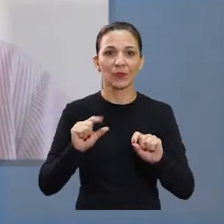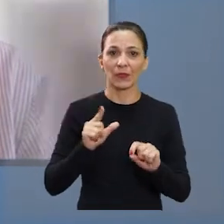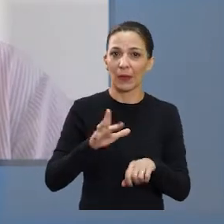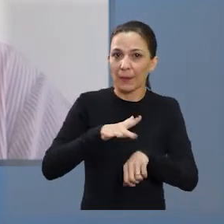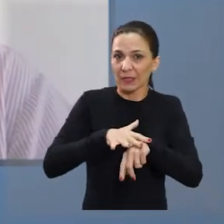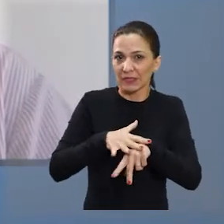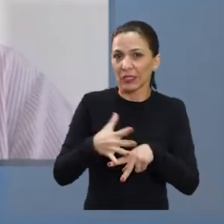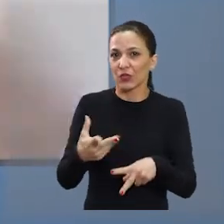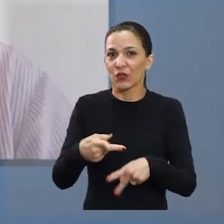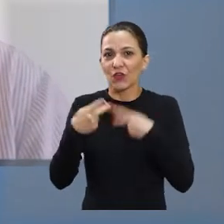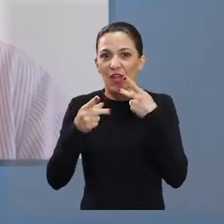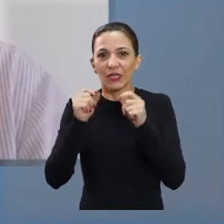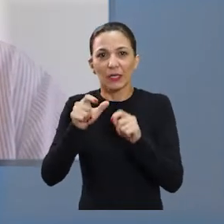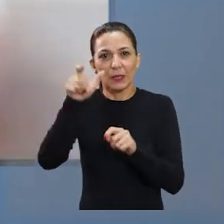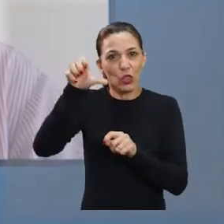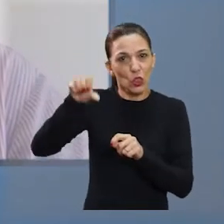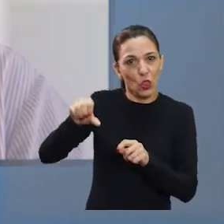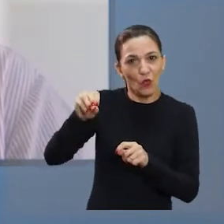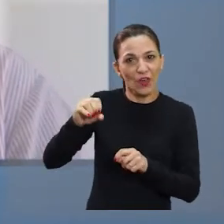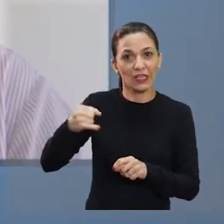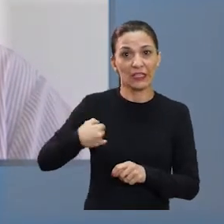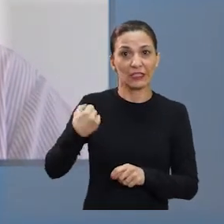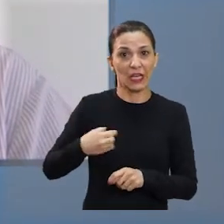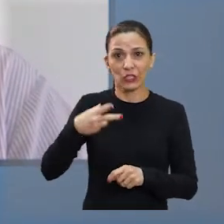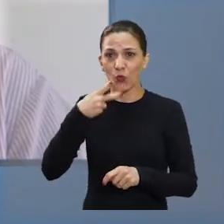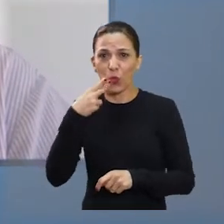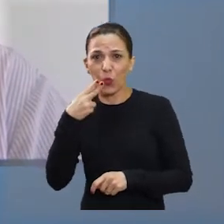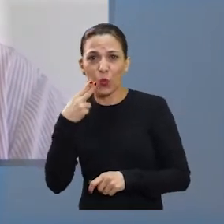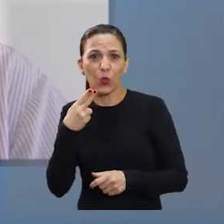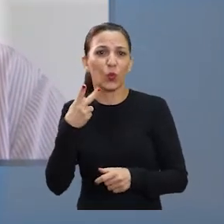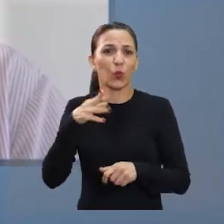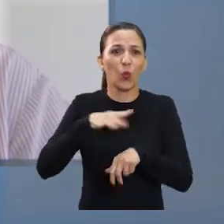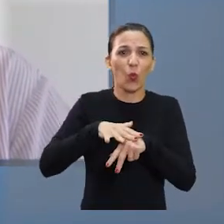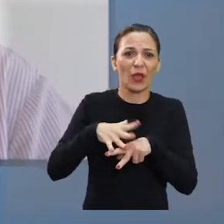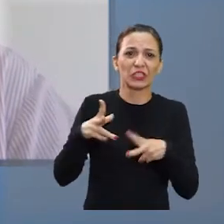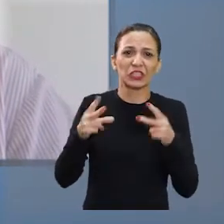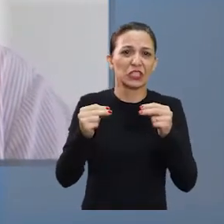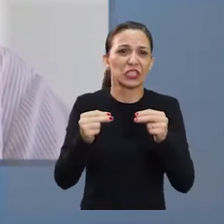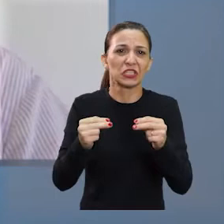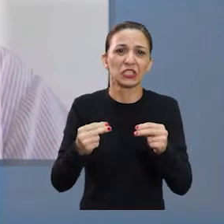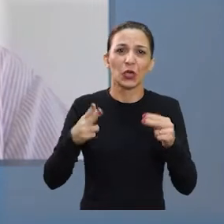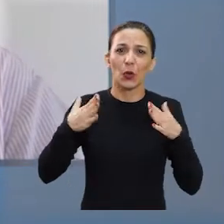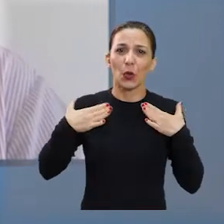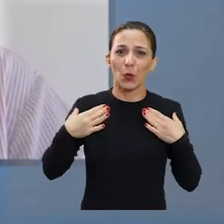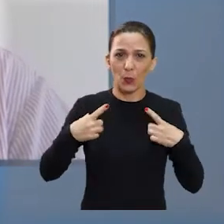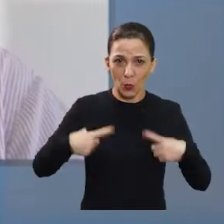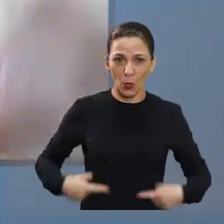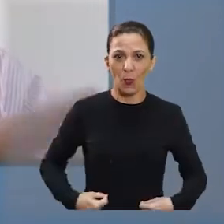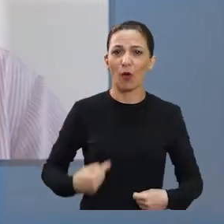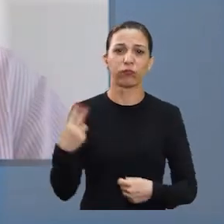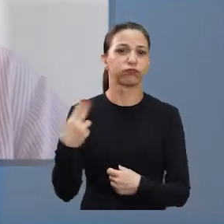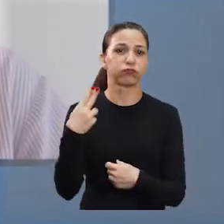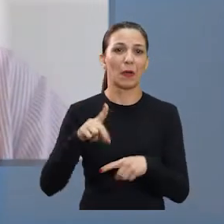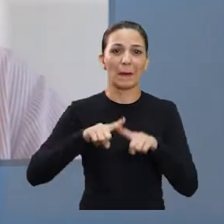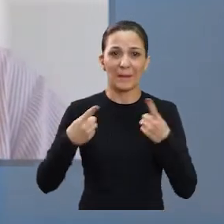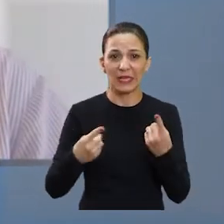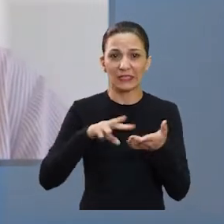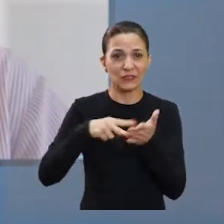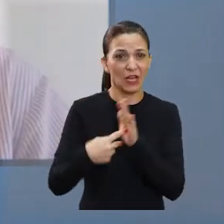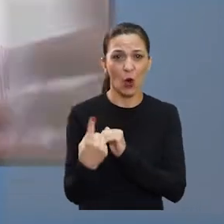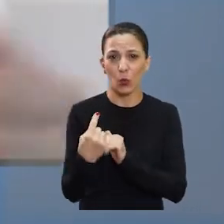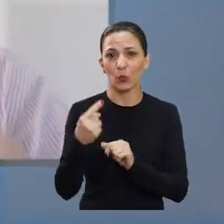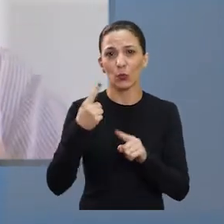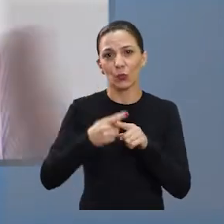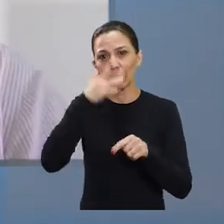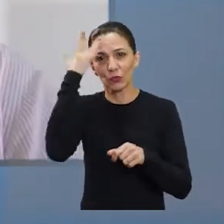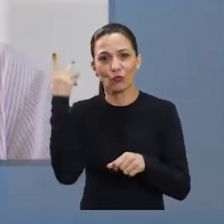aquela pessoa fumou 90 anos e nunca teve câncer de pulmão, então não tem problema. Mas aquilo é uma exceção, né? A grande maioria vai ter